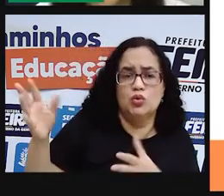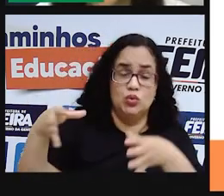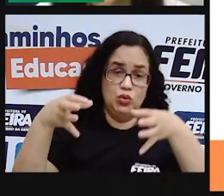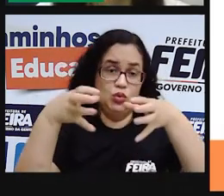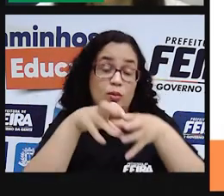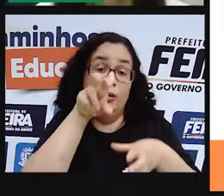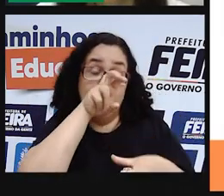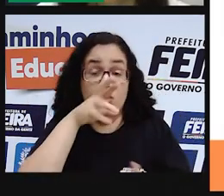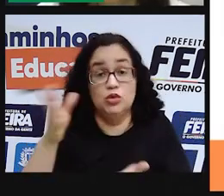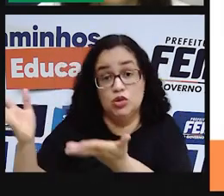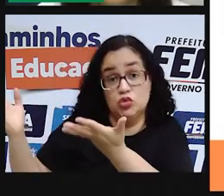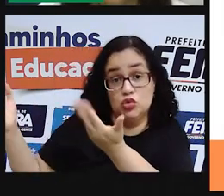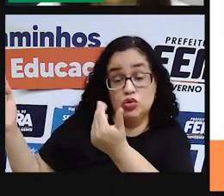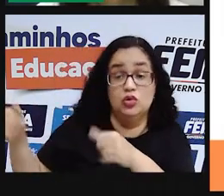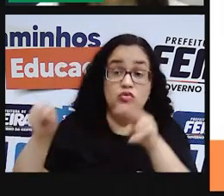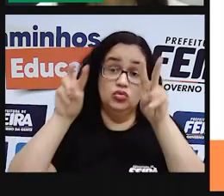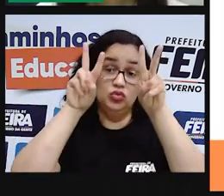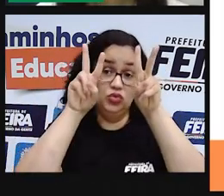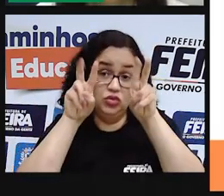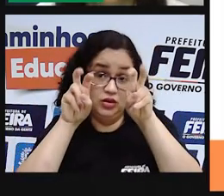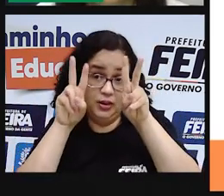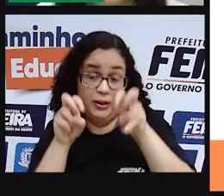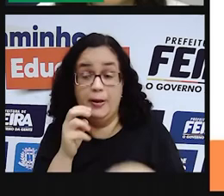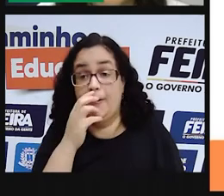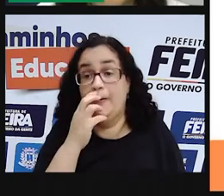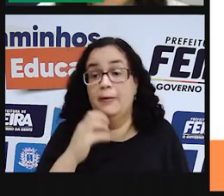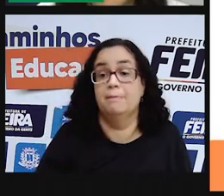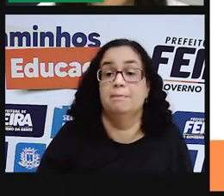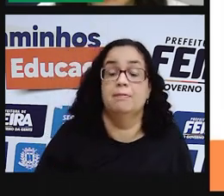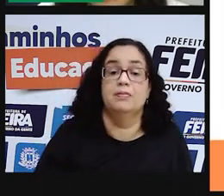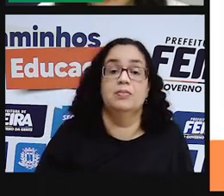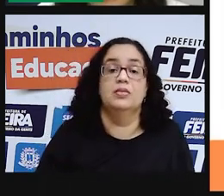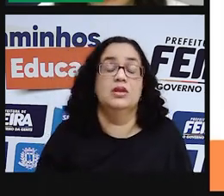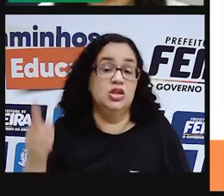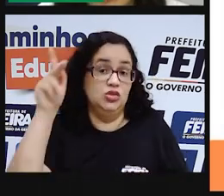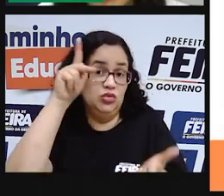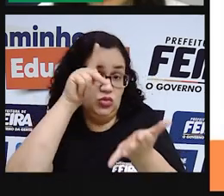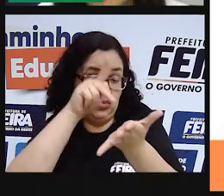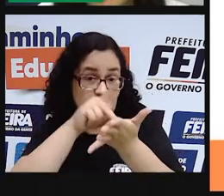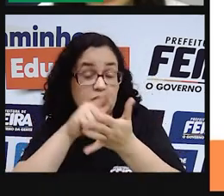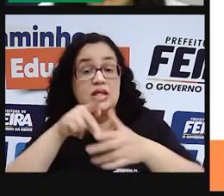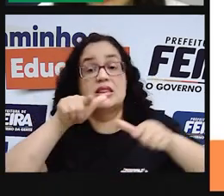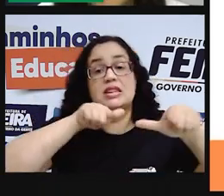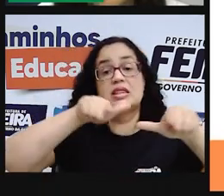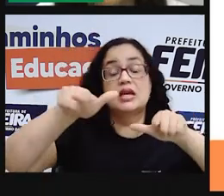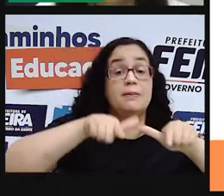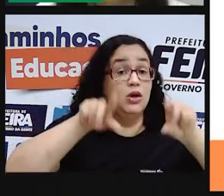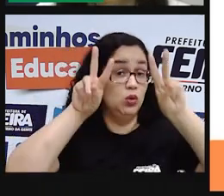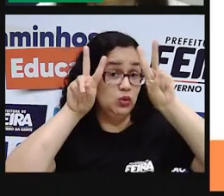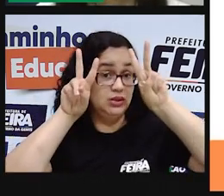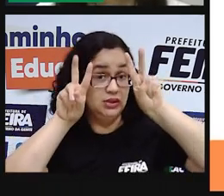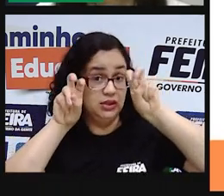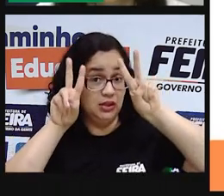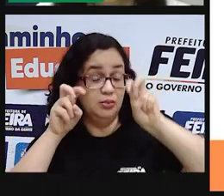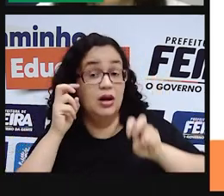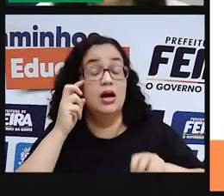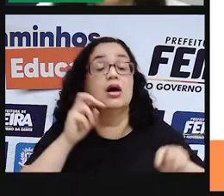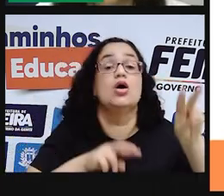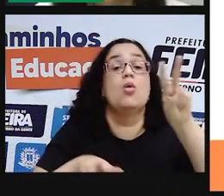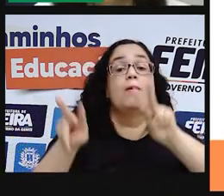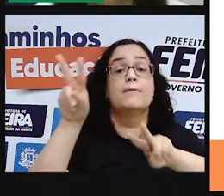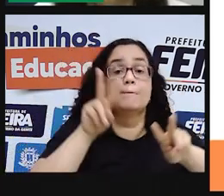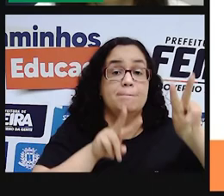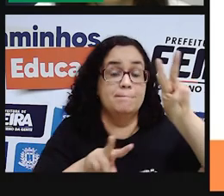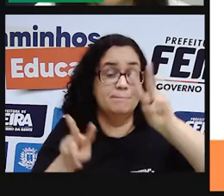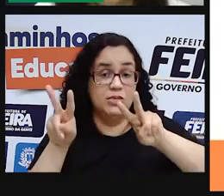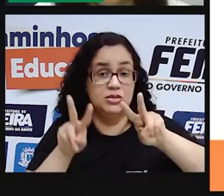também não trouxe o tema à discussão, surpreendeu pela pertinência e veracidade com que trabalhou o tema. Então, a gente observa aí,